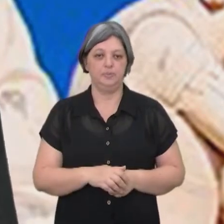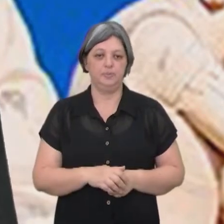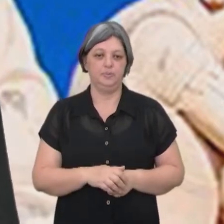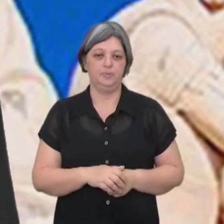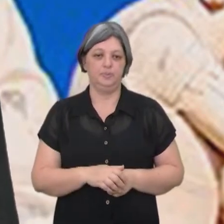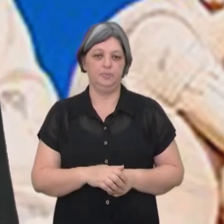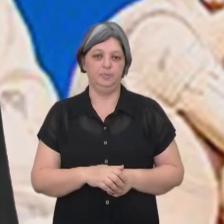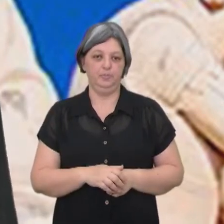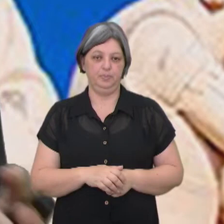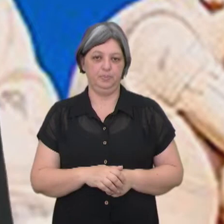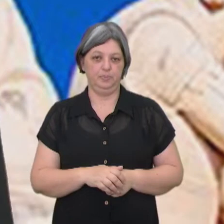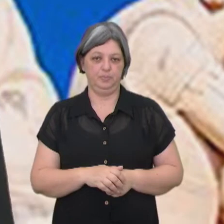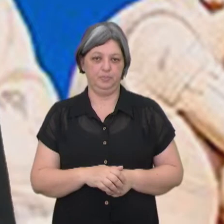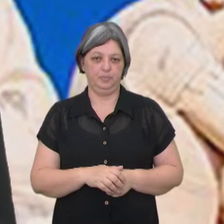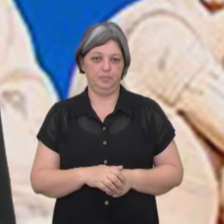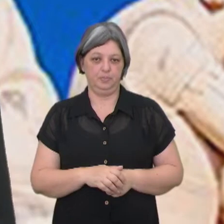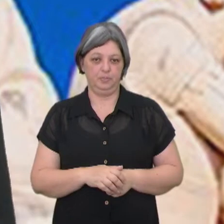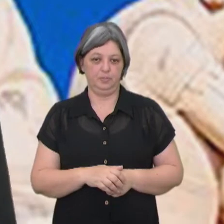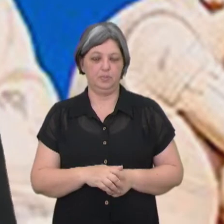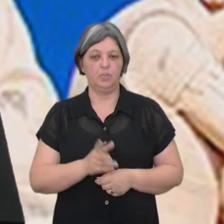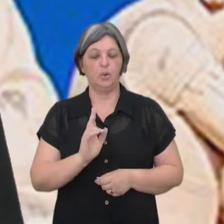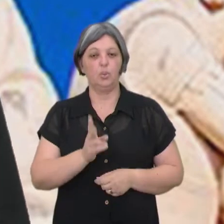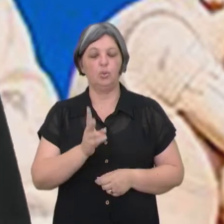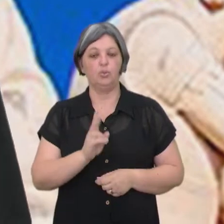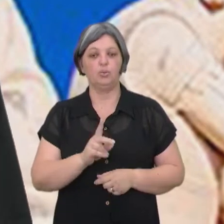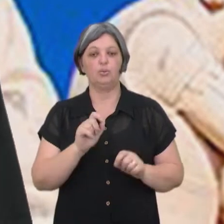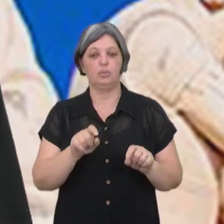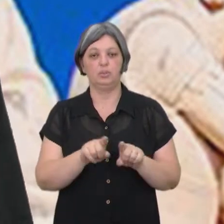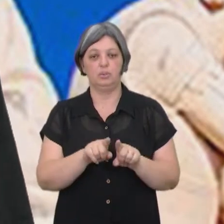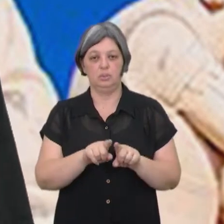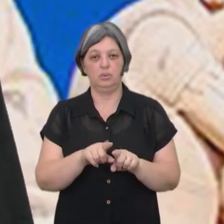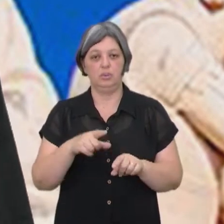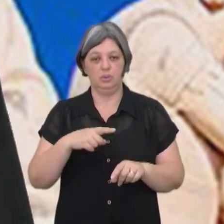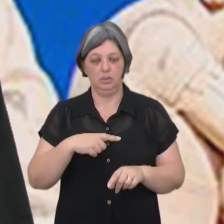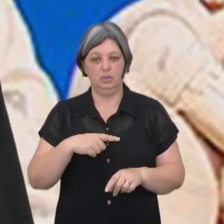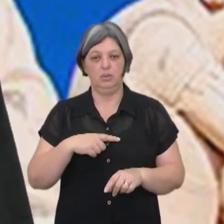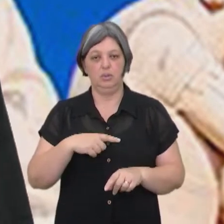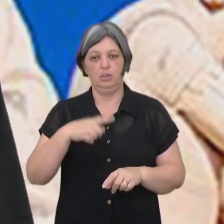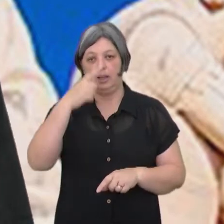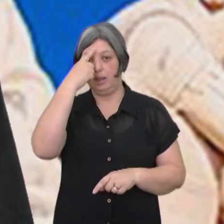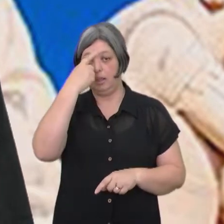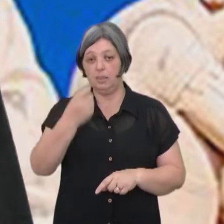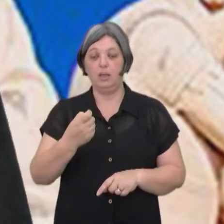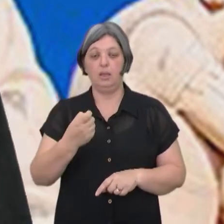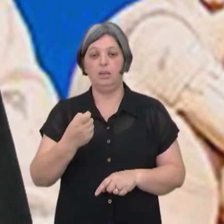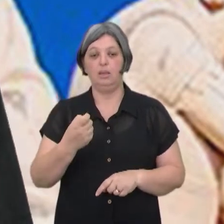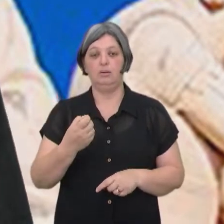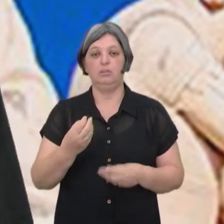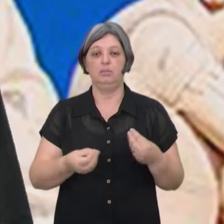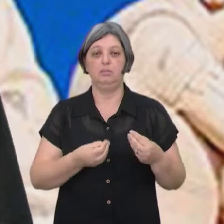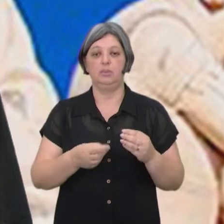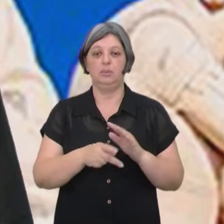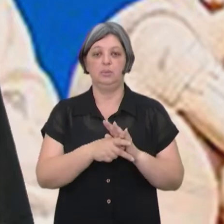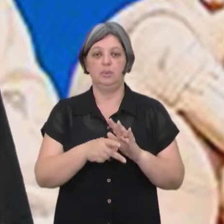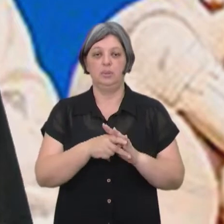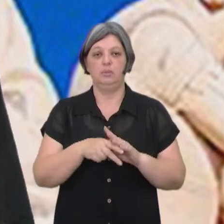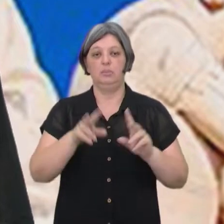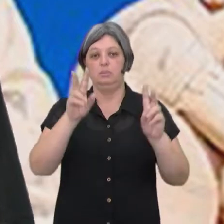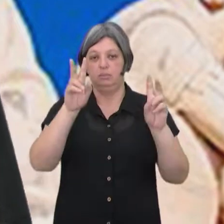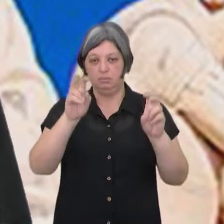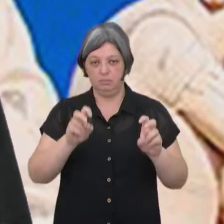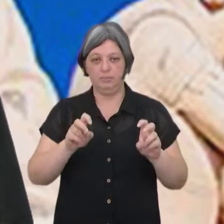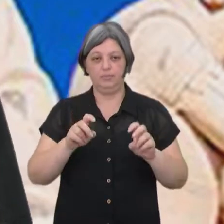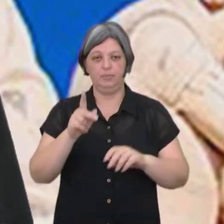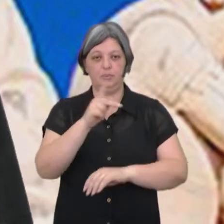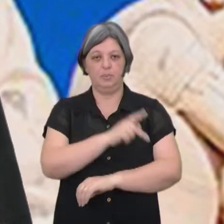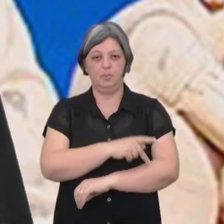Pessoal, continuando então, até para a gente ter a nossa ideia aí, né, nosso respaldo pedagógico tá